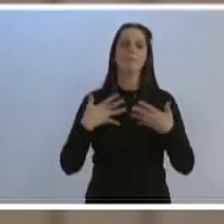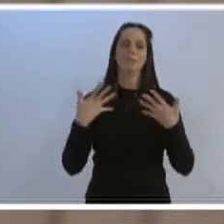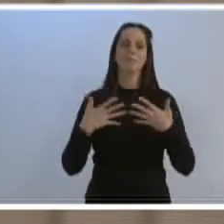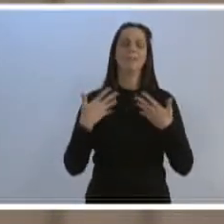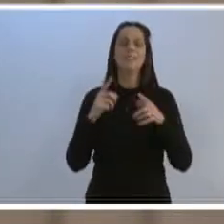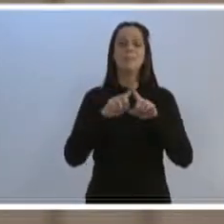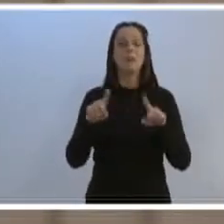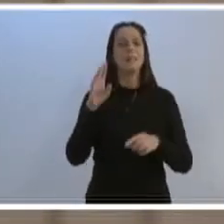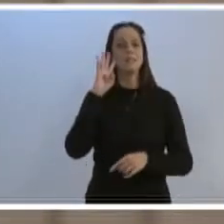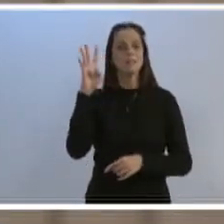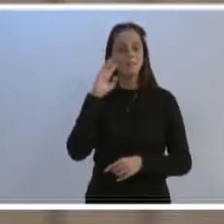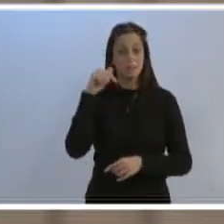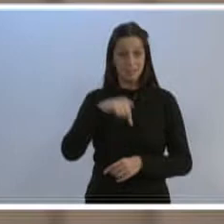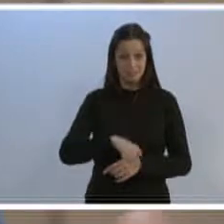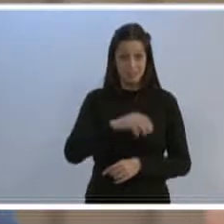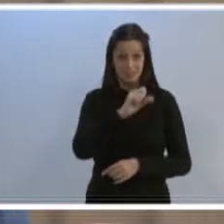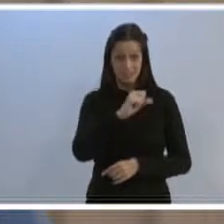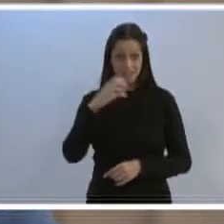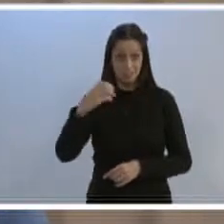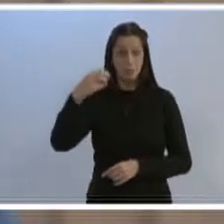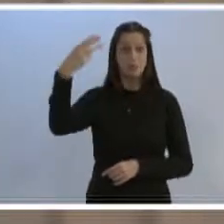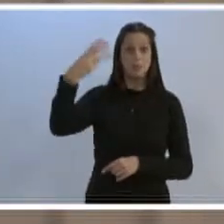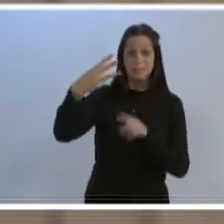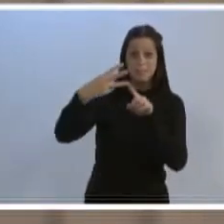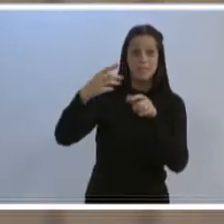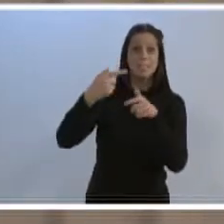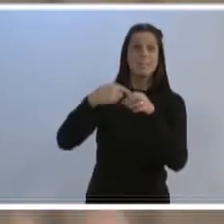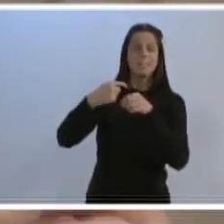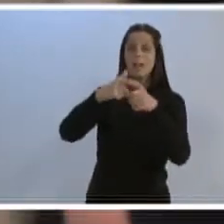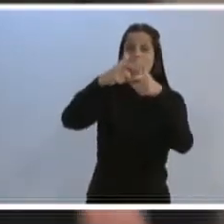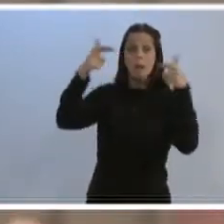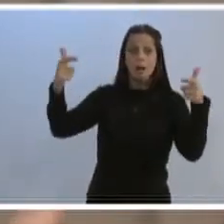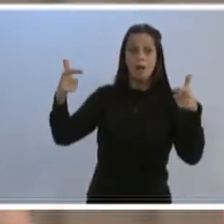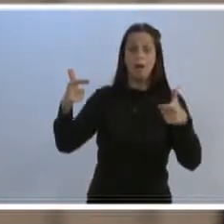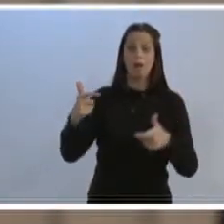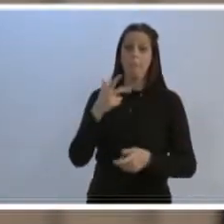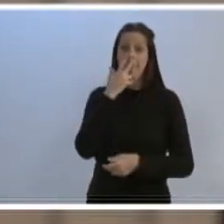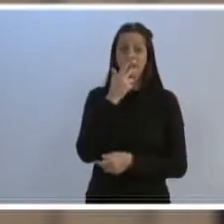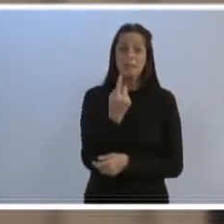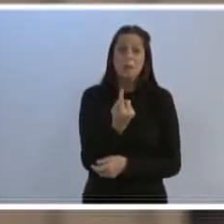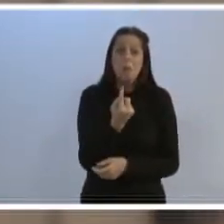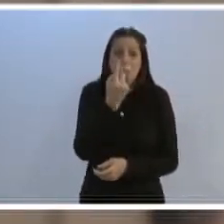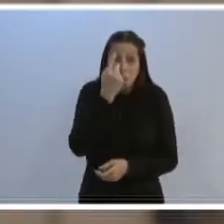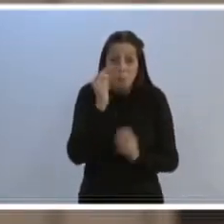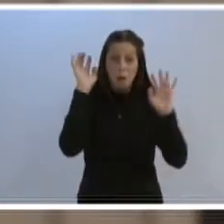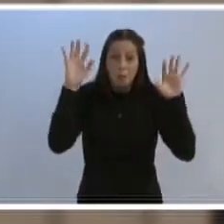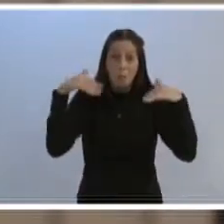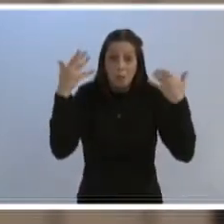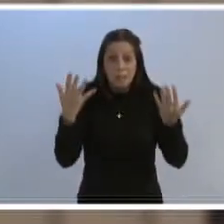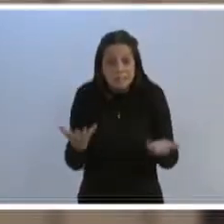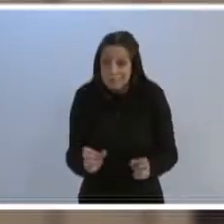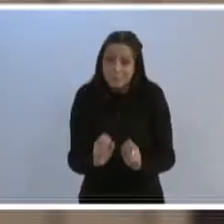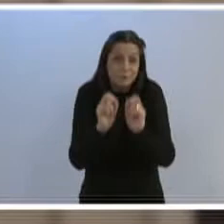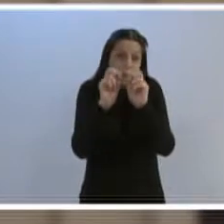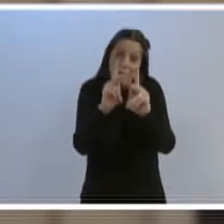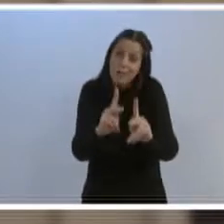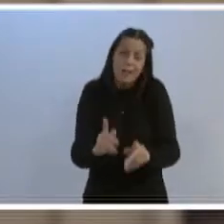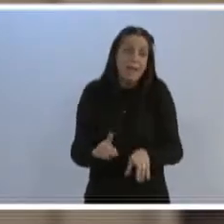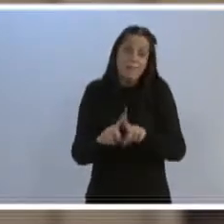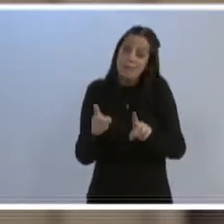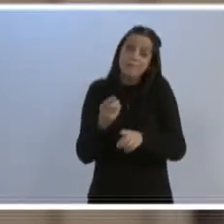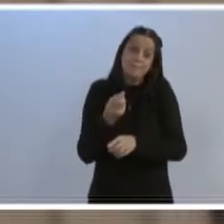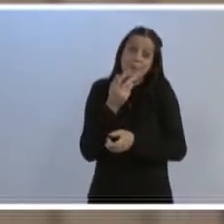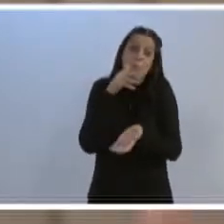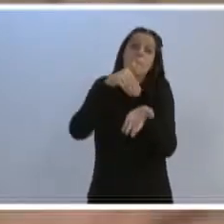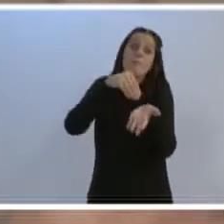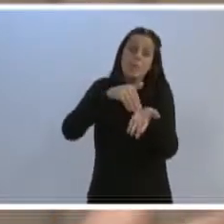cidade do estado santa catarina recebeu uma única ambulância é uma migalha mas temos que ser gratos ainda porque nem deputados aqui nós não temos para buscar mais do que